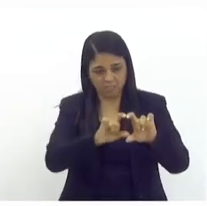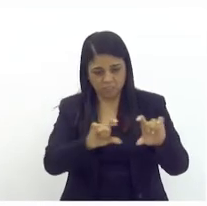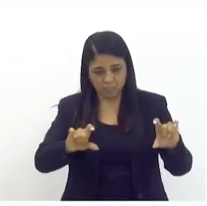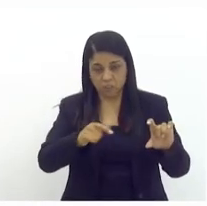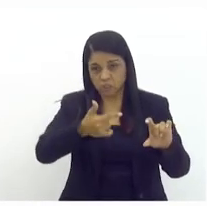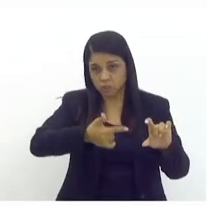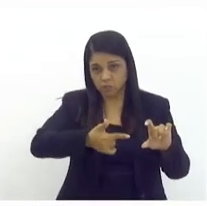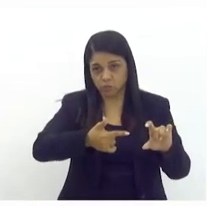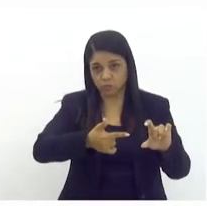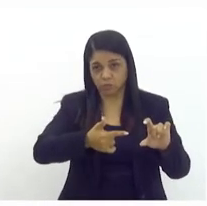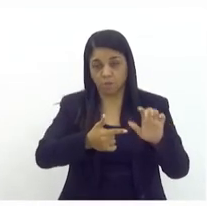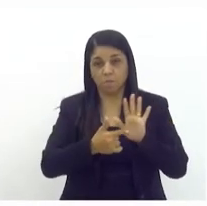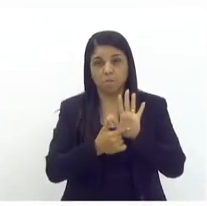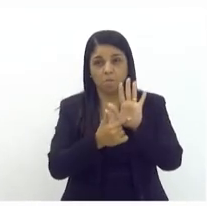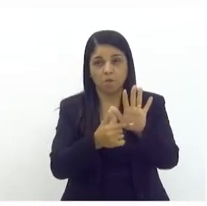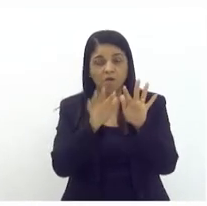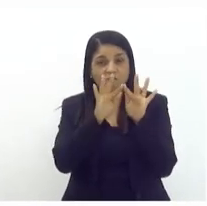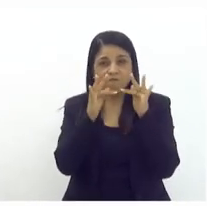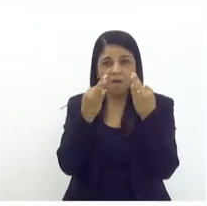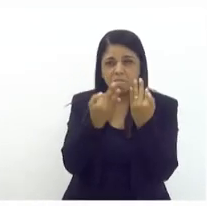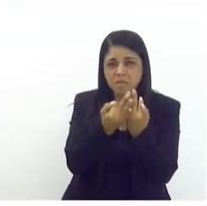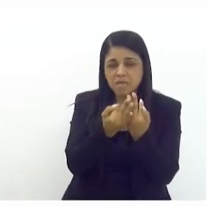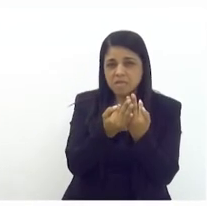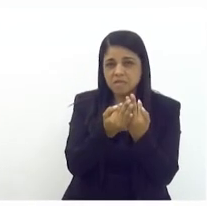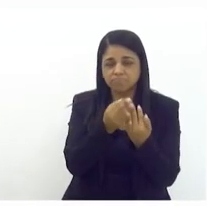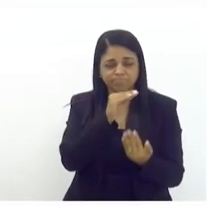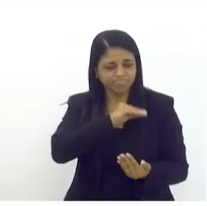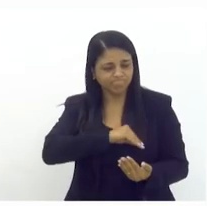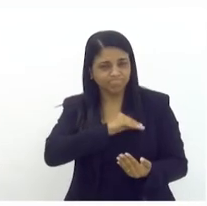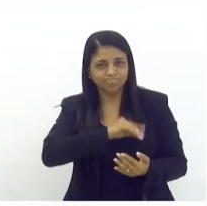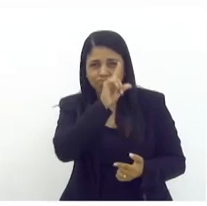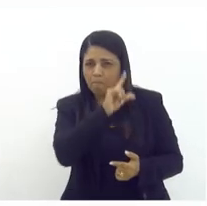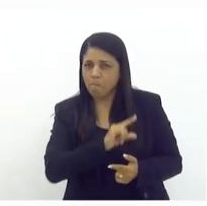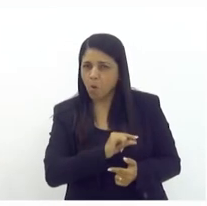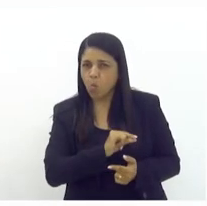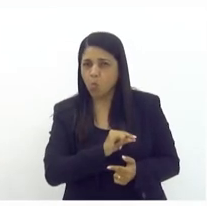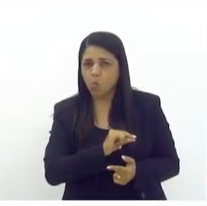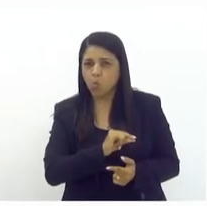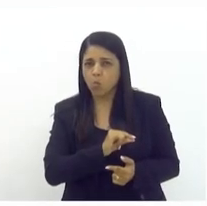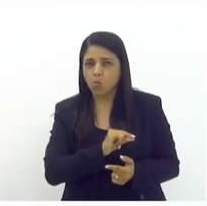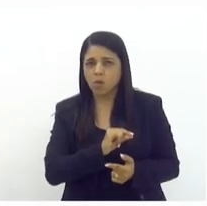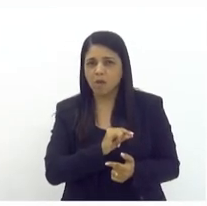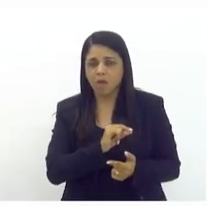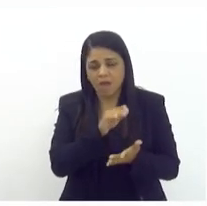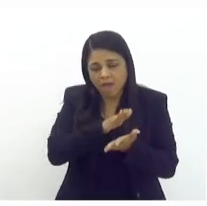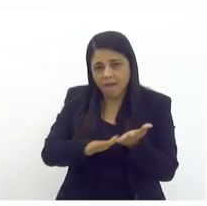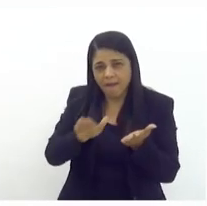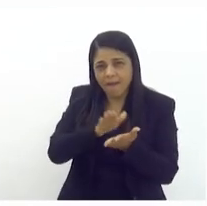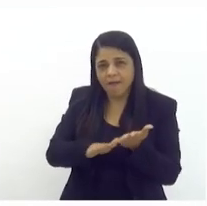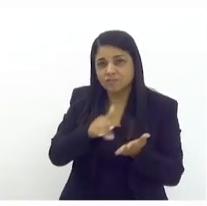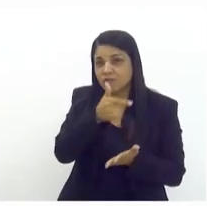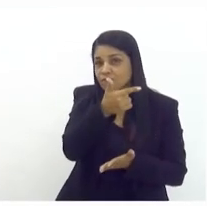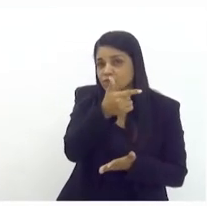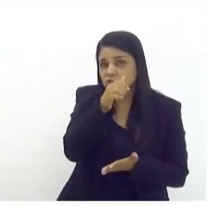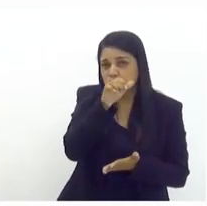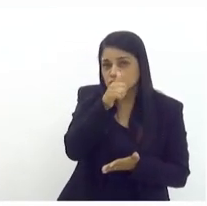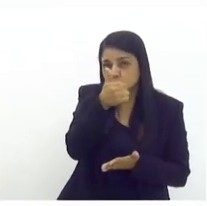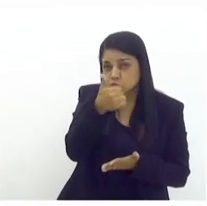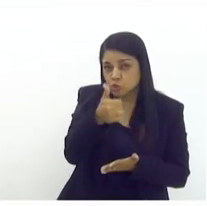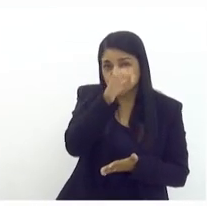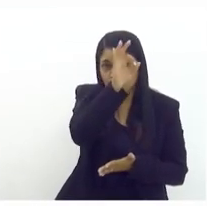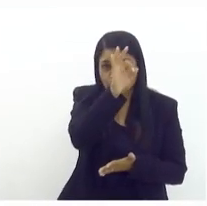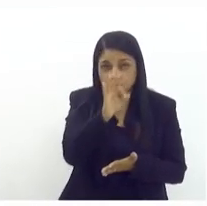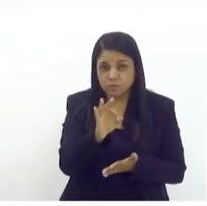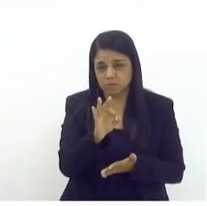onde se vê as famílias de menor renda familiar gastam 21% de seus